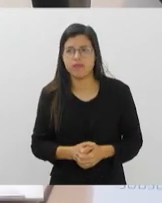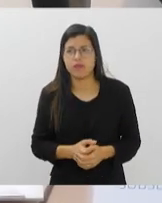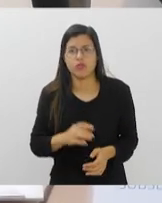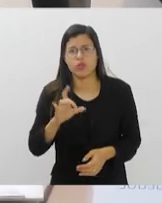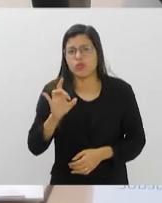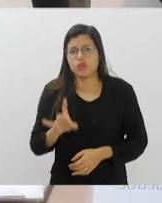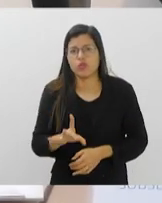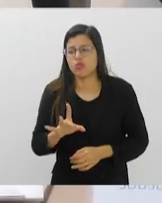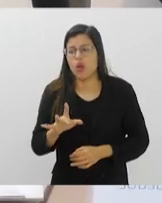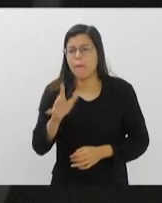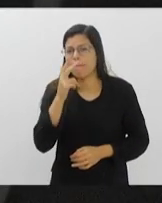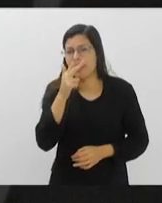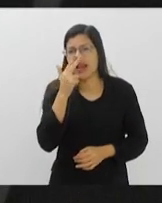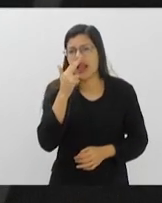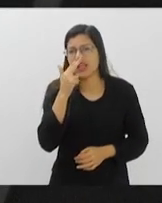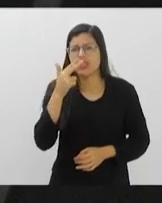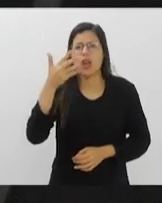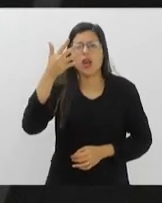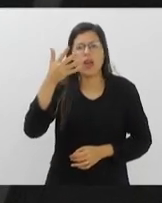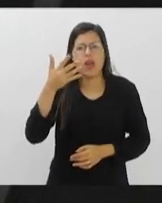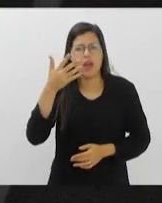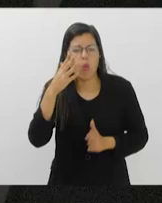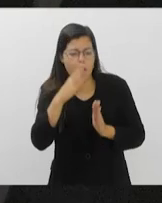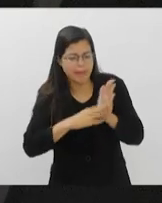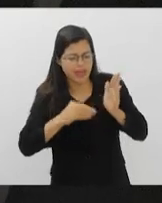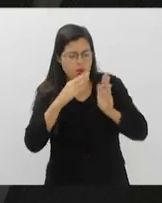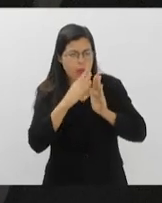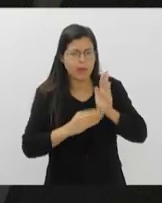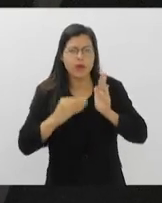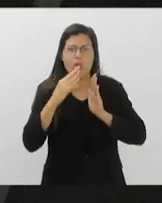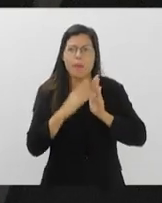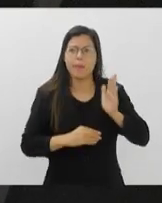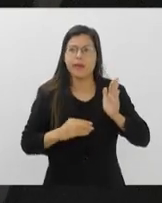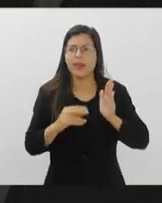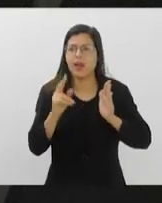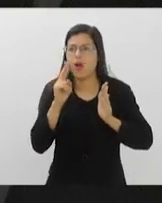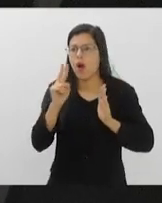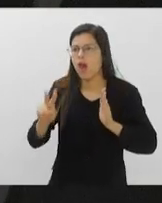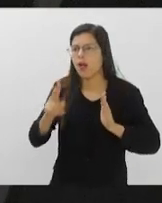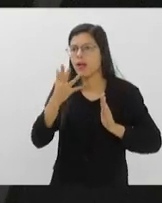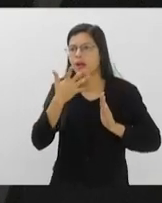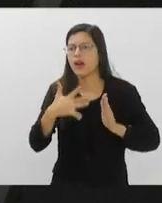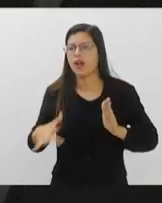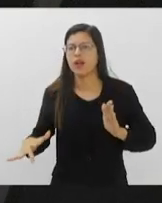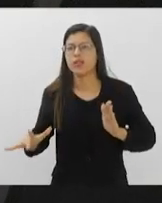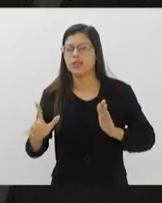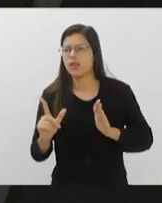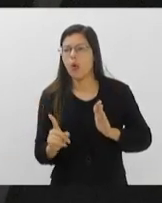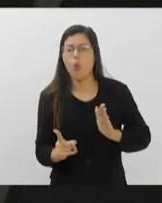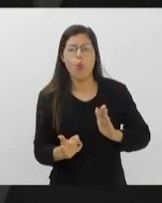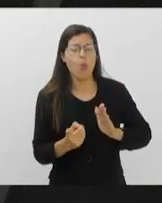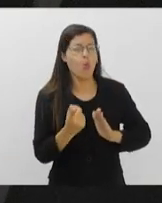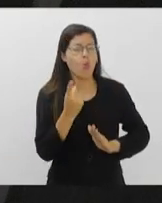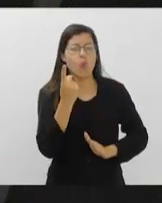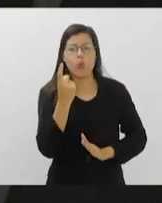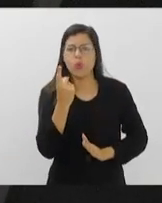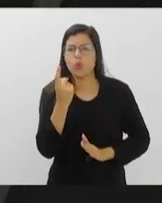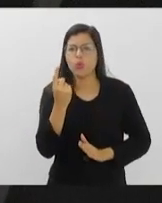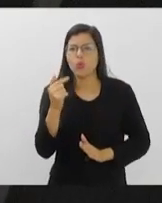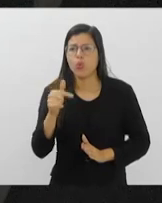um mantra a gente repete repete Olha a criança o único o único